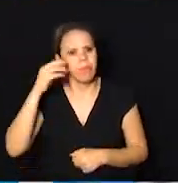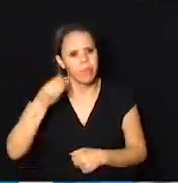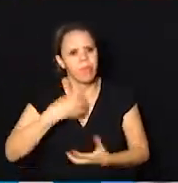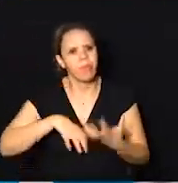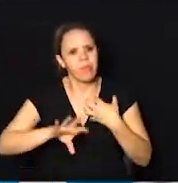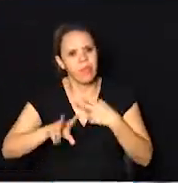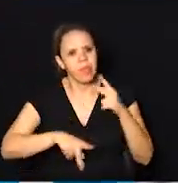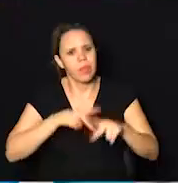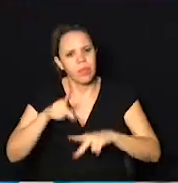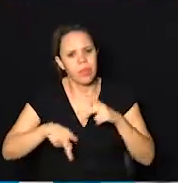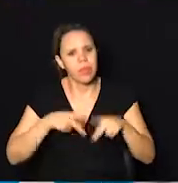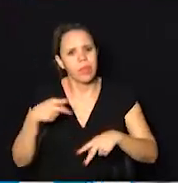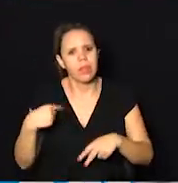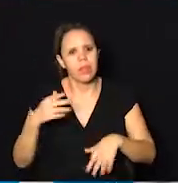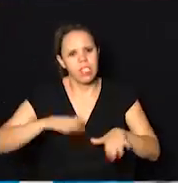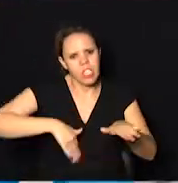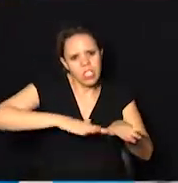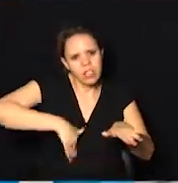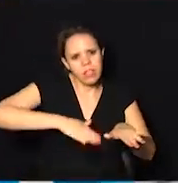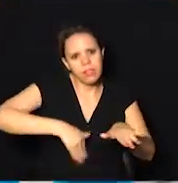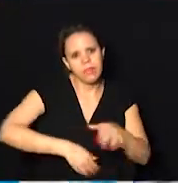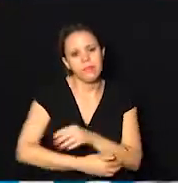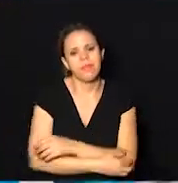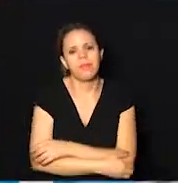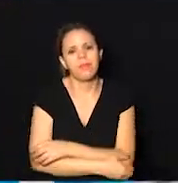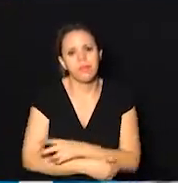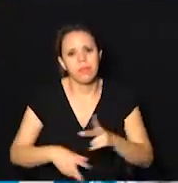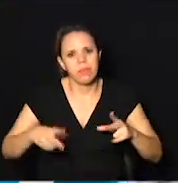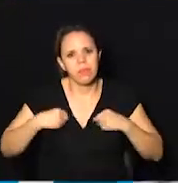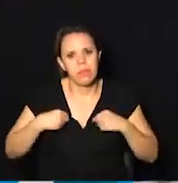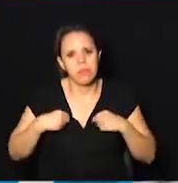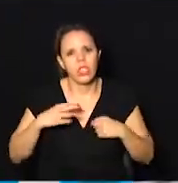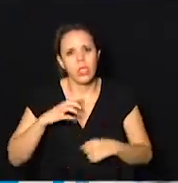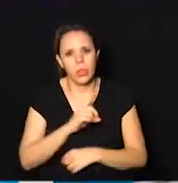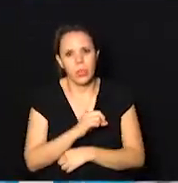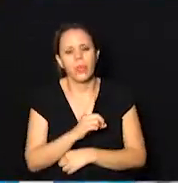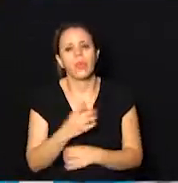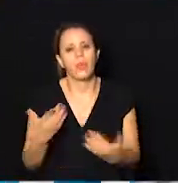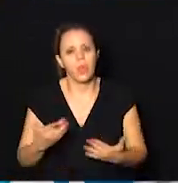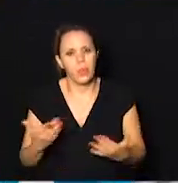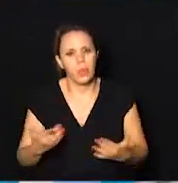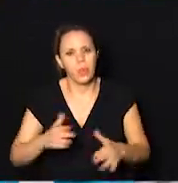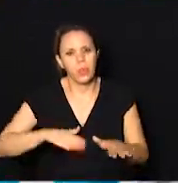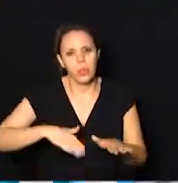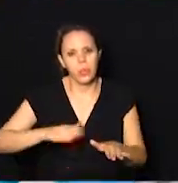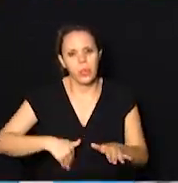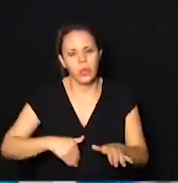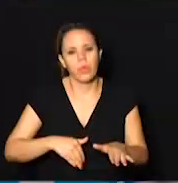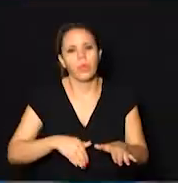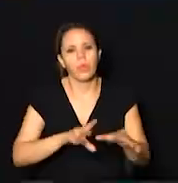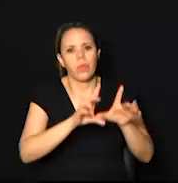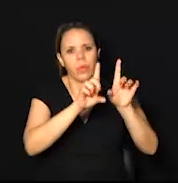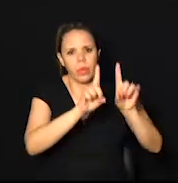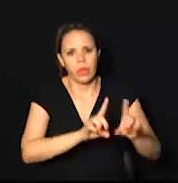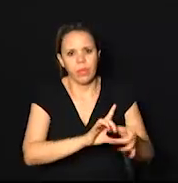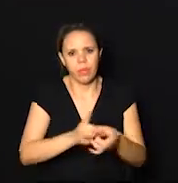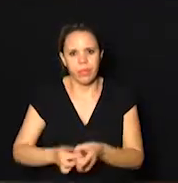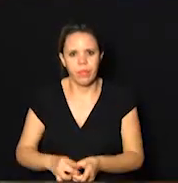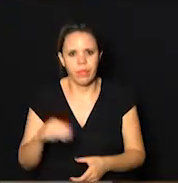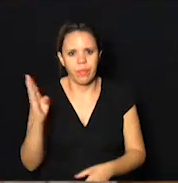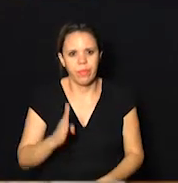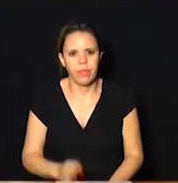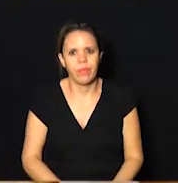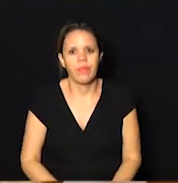compreende muito entende muito da natação é merece tá como coordenador hoje da natação paralímpica brasileira